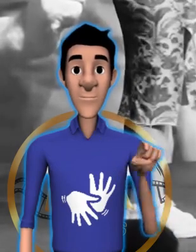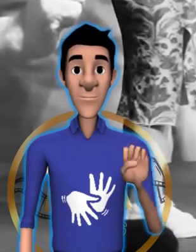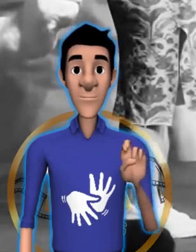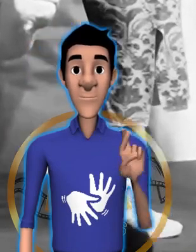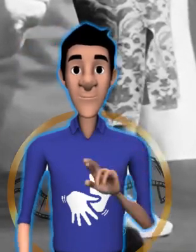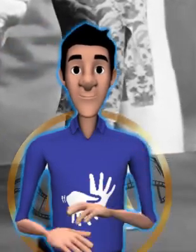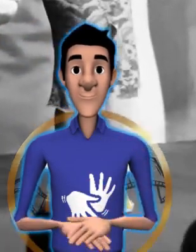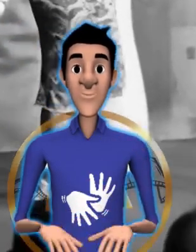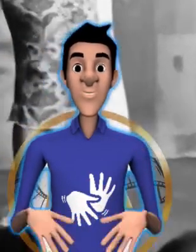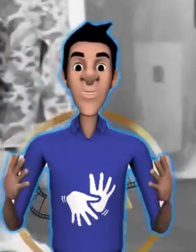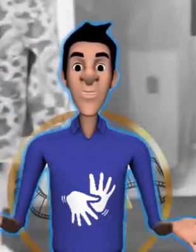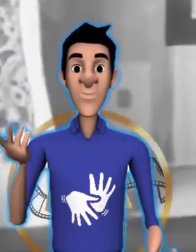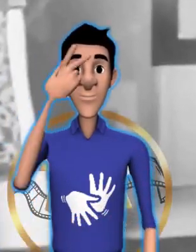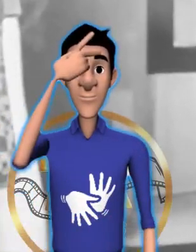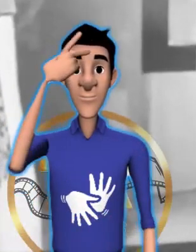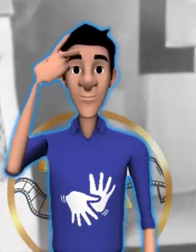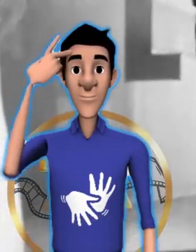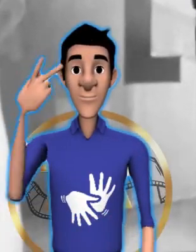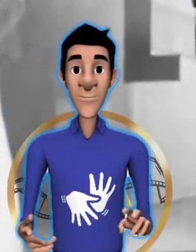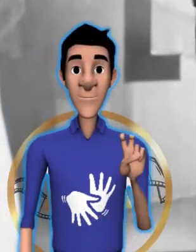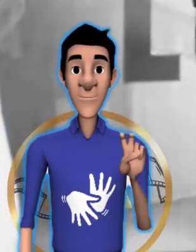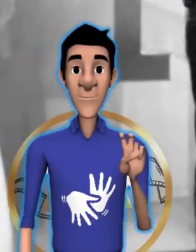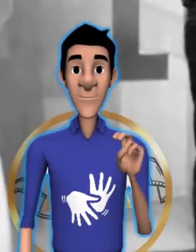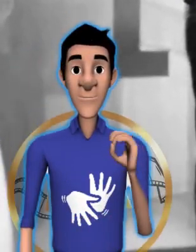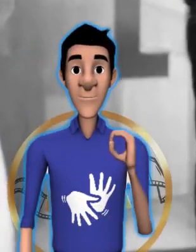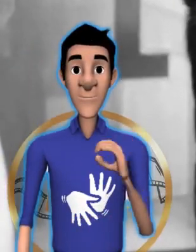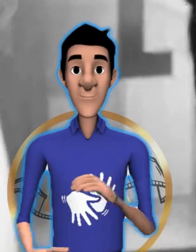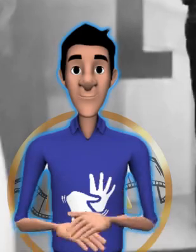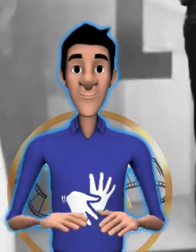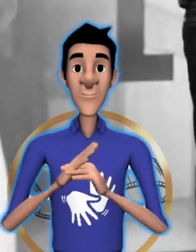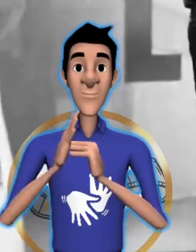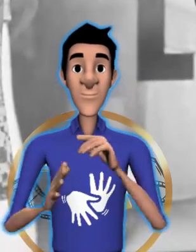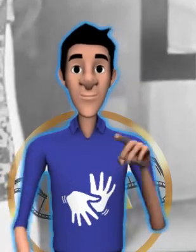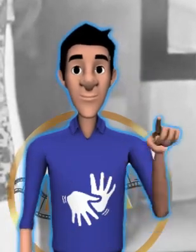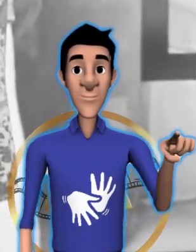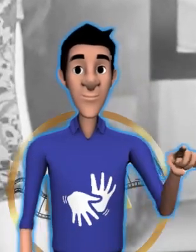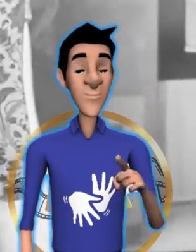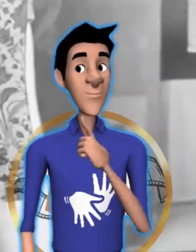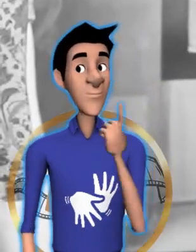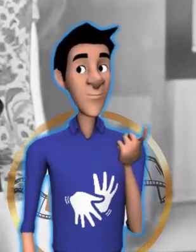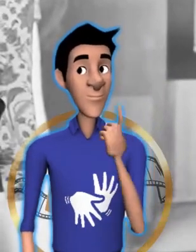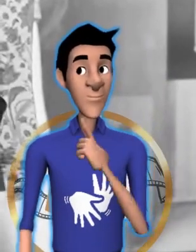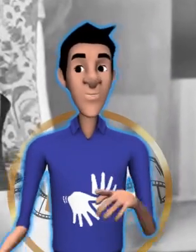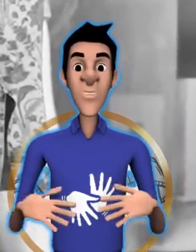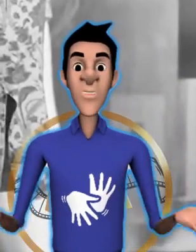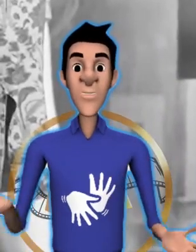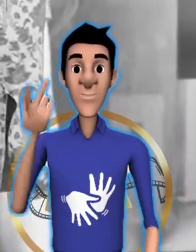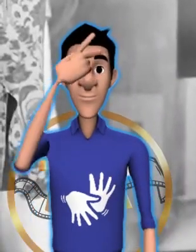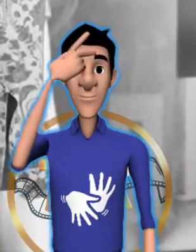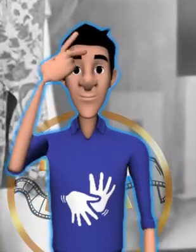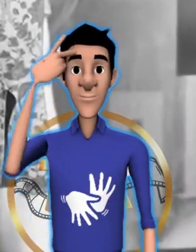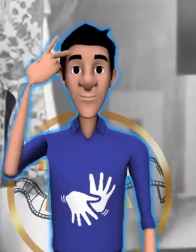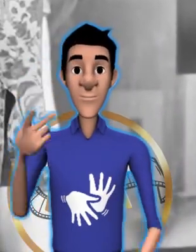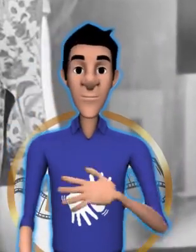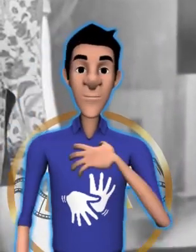Aqui, ó. Dá um close aí, ó. Renascer dor. Ressignificando a maior tragédia da minha